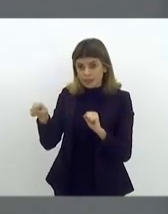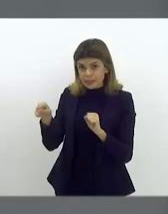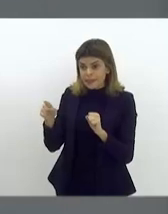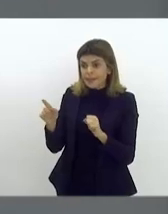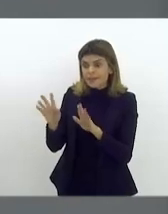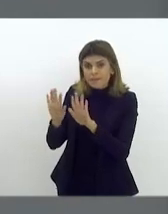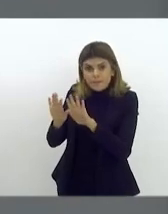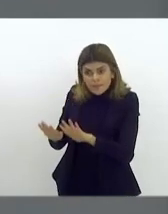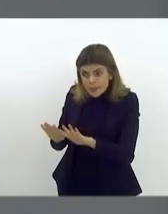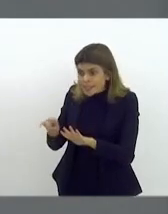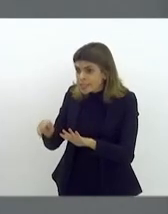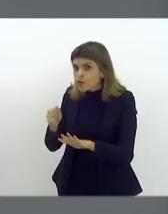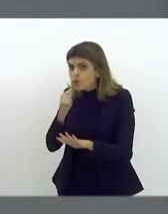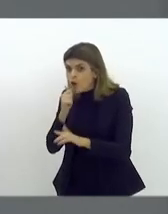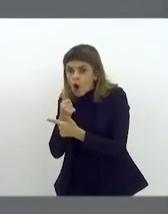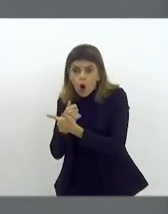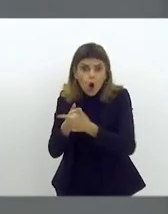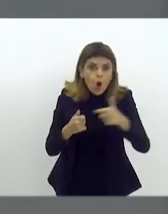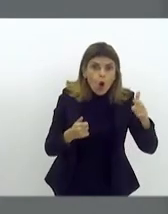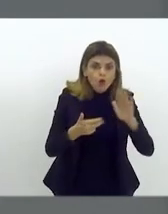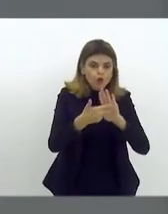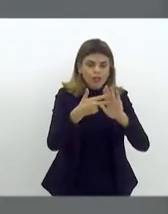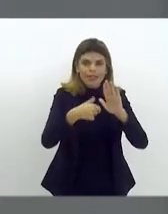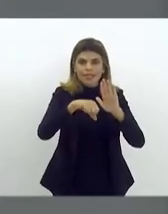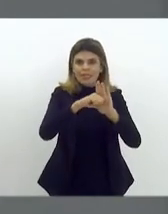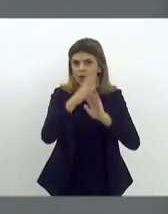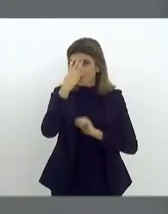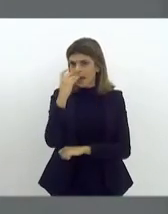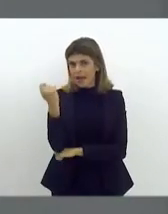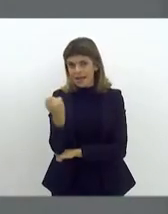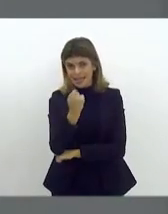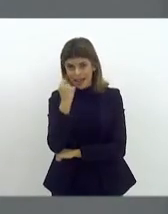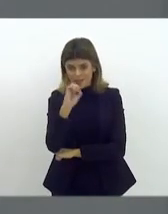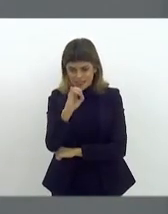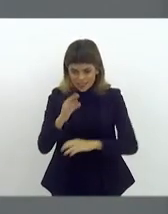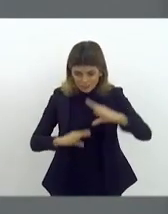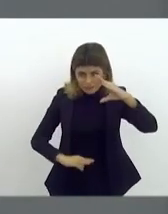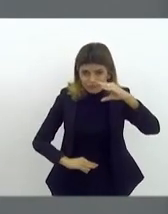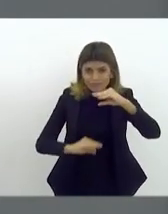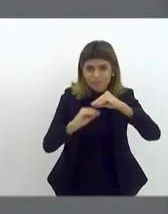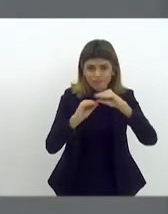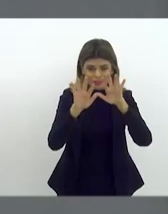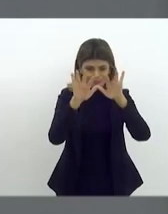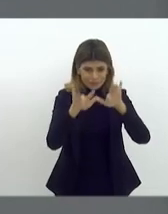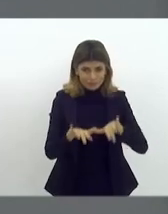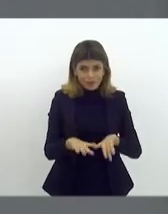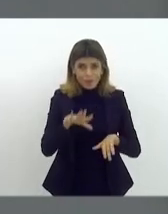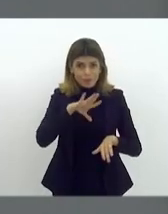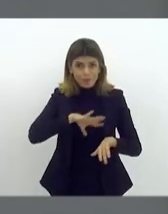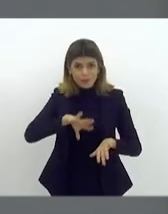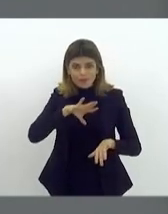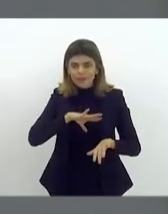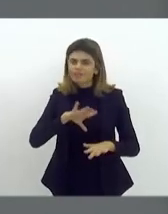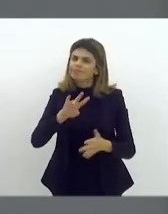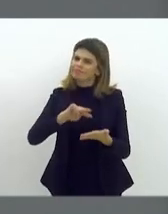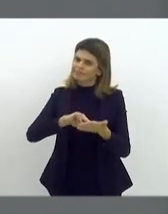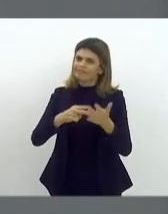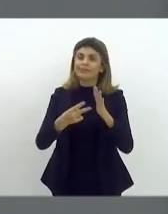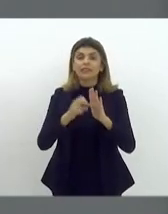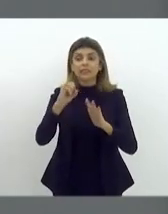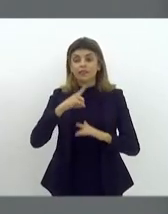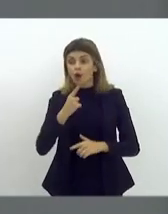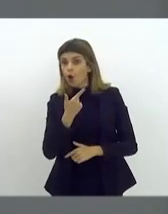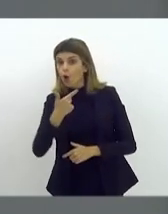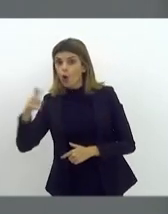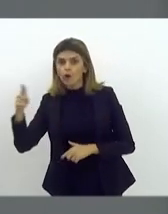vai persistir se não houver um outro crime mais grave e quando se suprime isso da redação significa que na verdade se houver